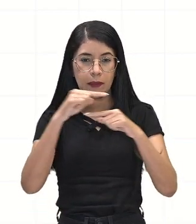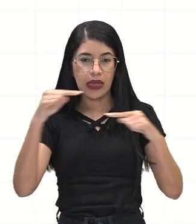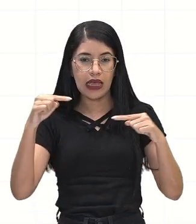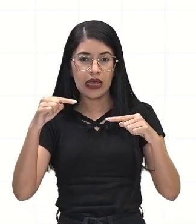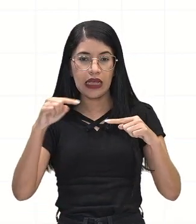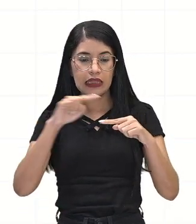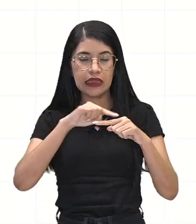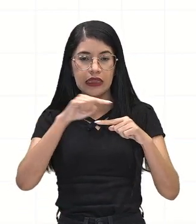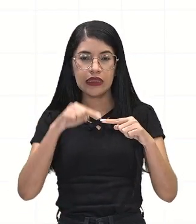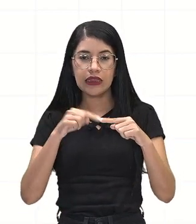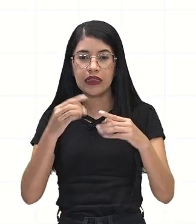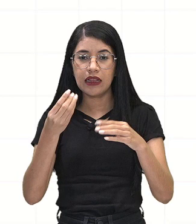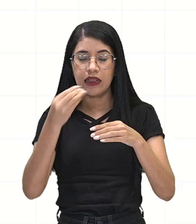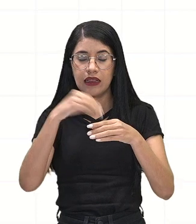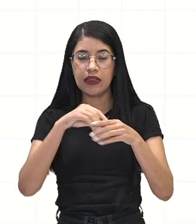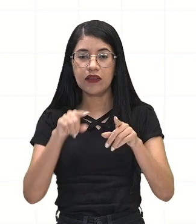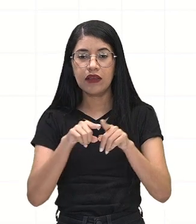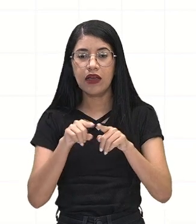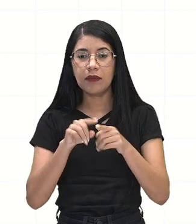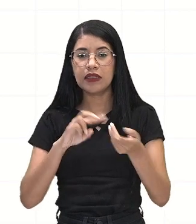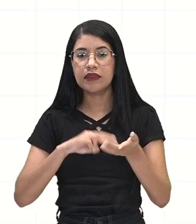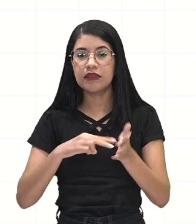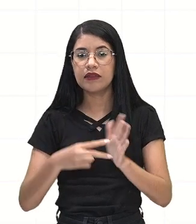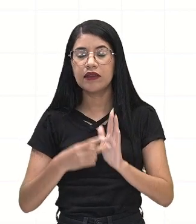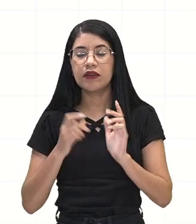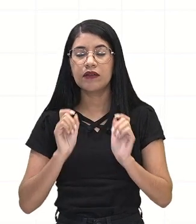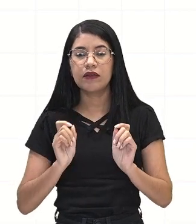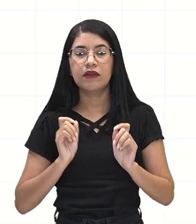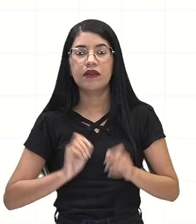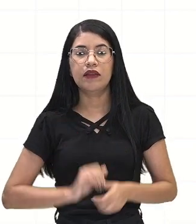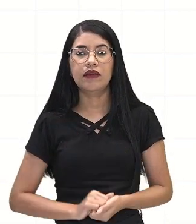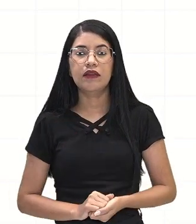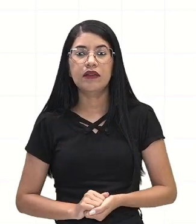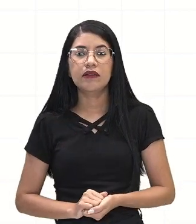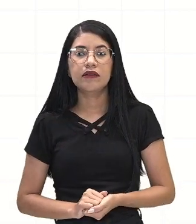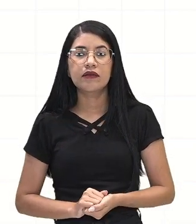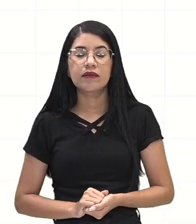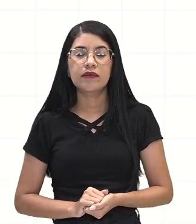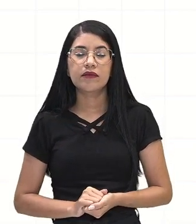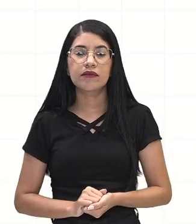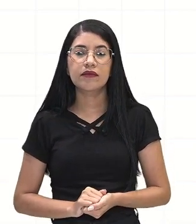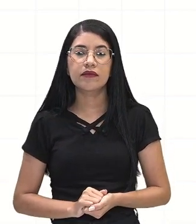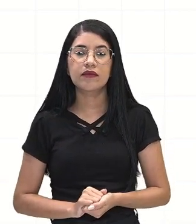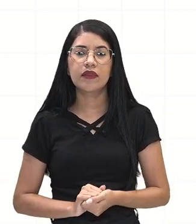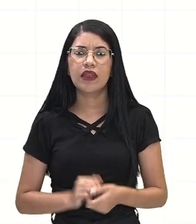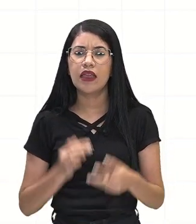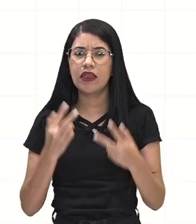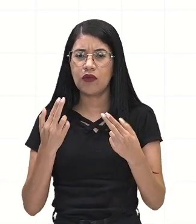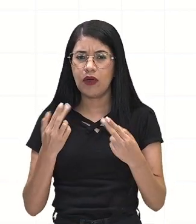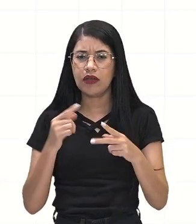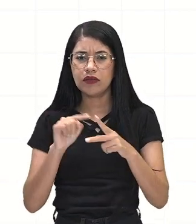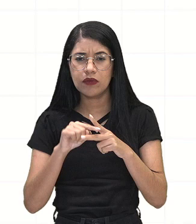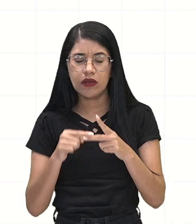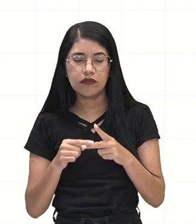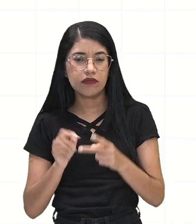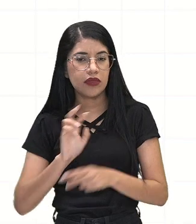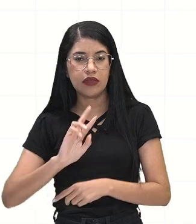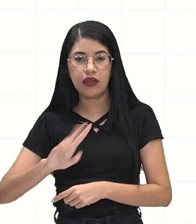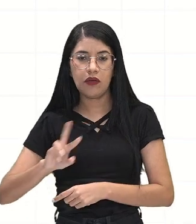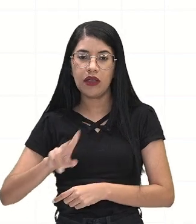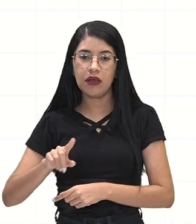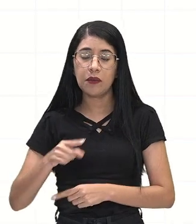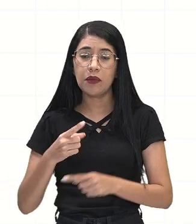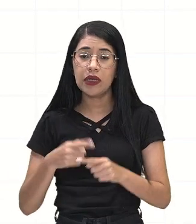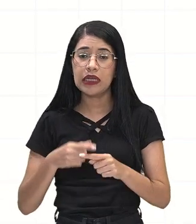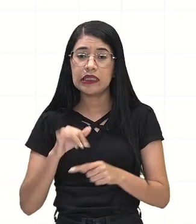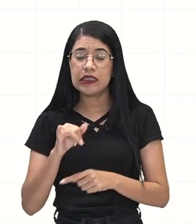que eu sei aqui sobre os ângulos colaterais internos, né? Ó, posso dizer que eles são iguais? Lógico que não, porque se você